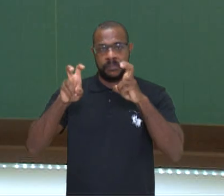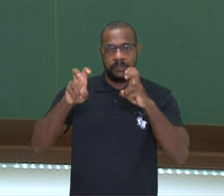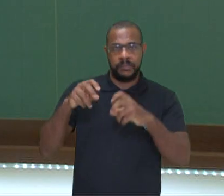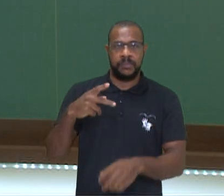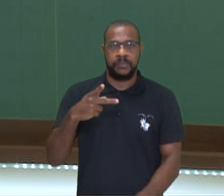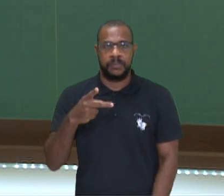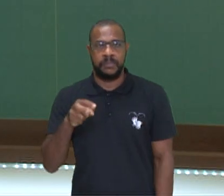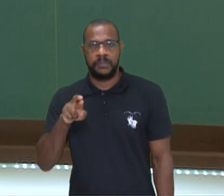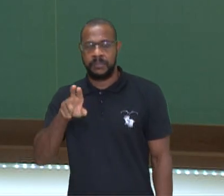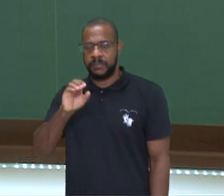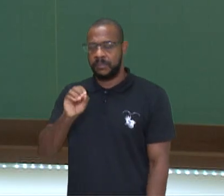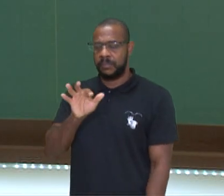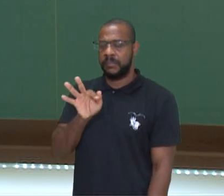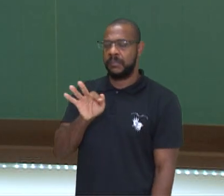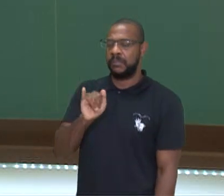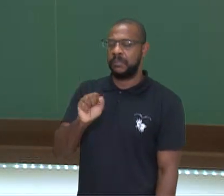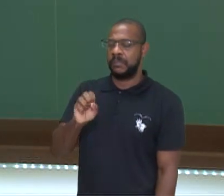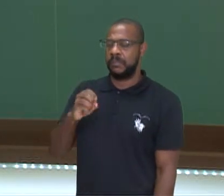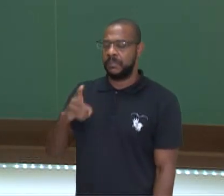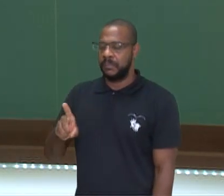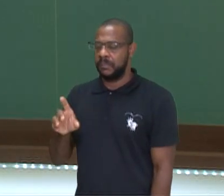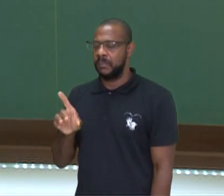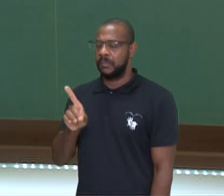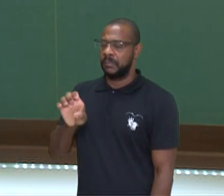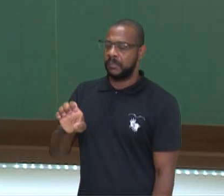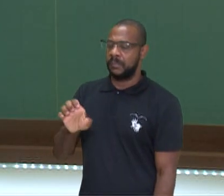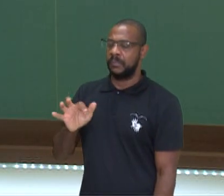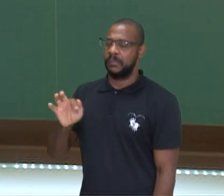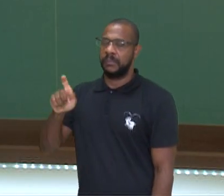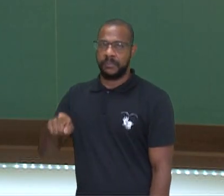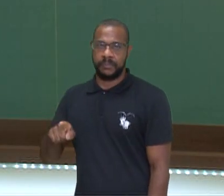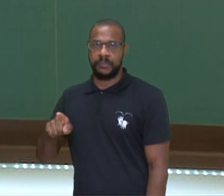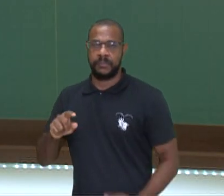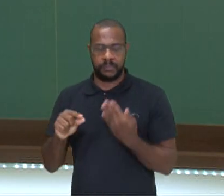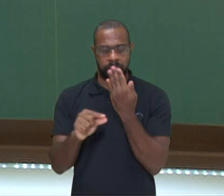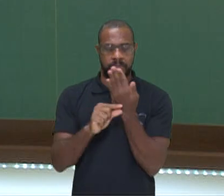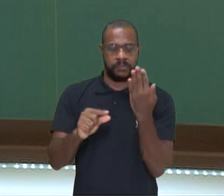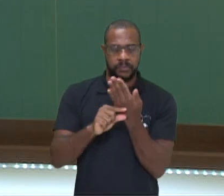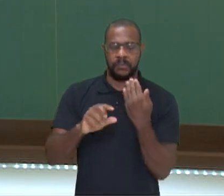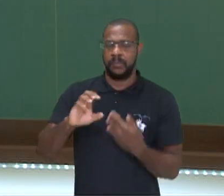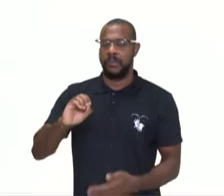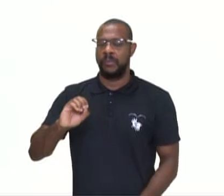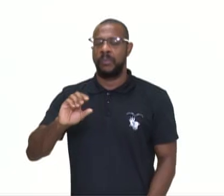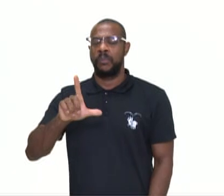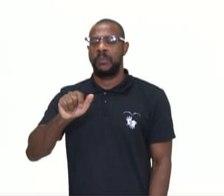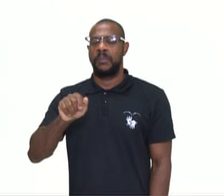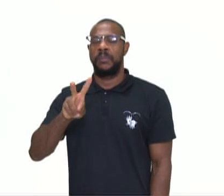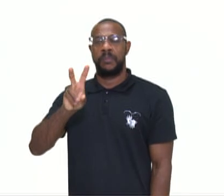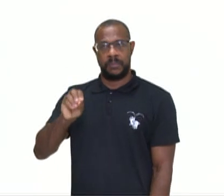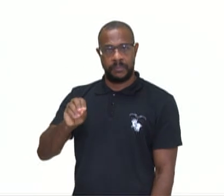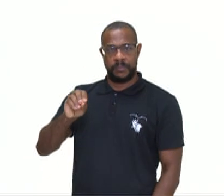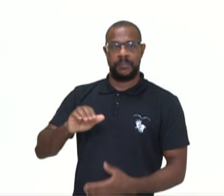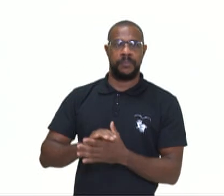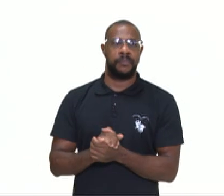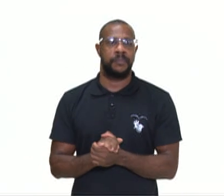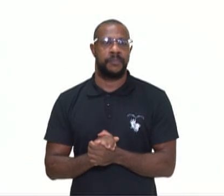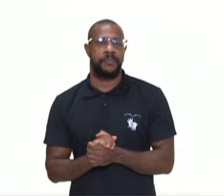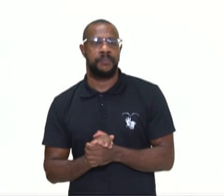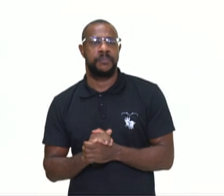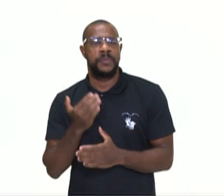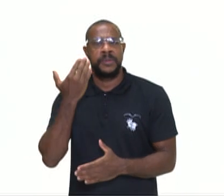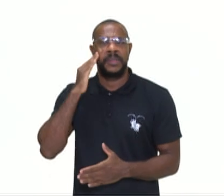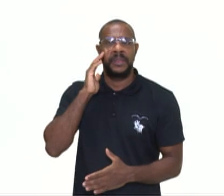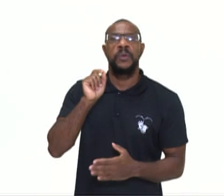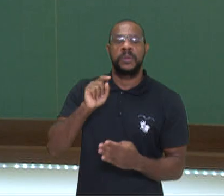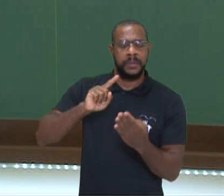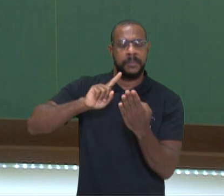Olavo Bilac, autor parnasiano, conhecido como Príncipe dos Poetas. Compreender as definições de